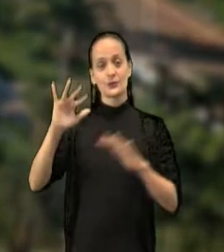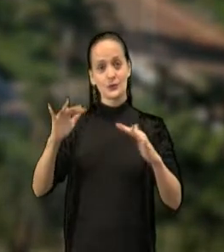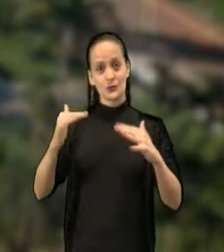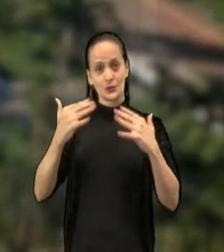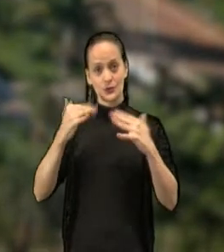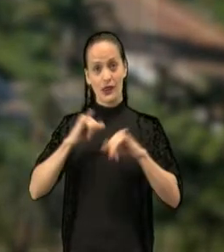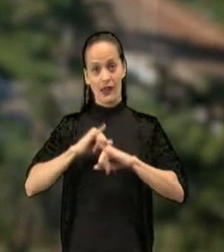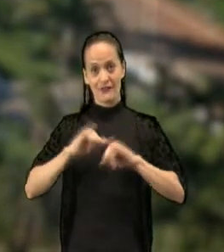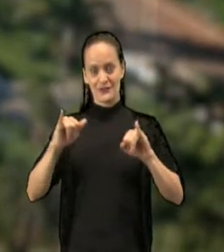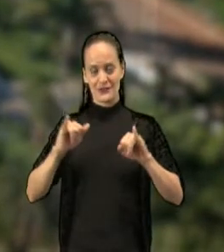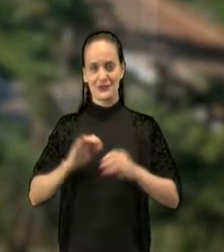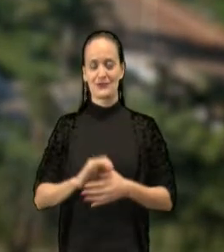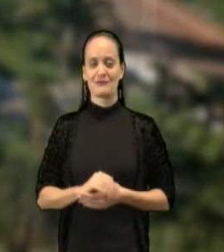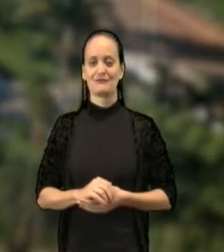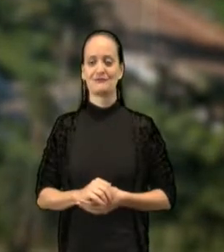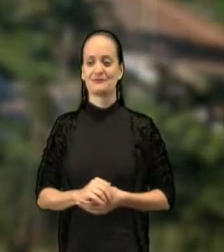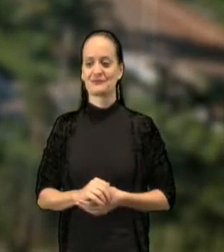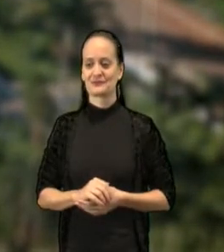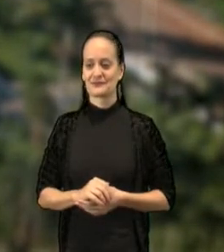os seguintes avisos.